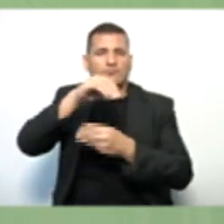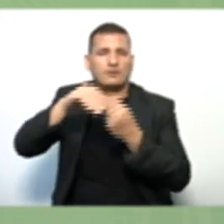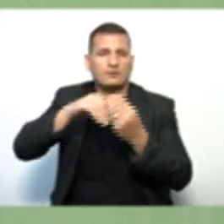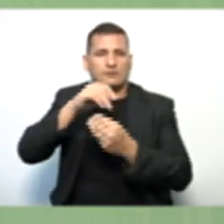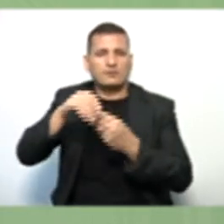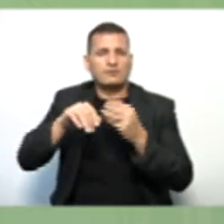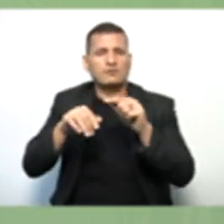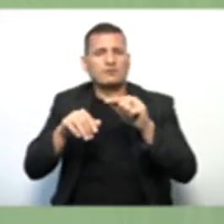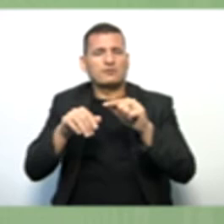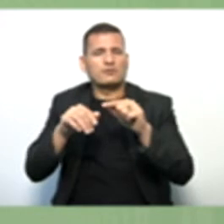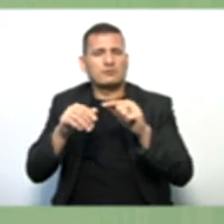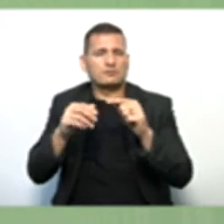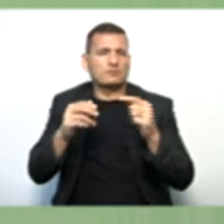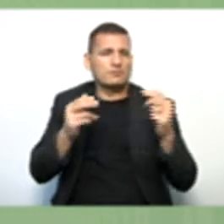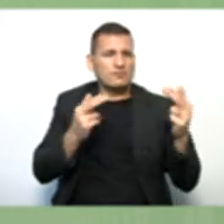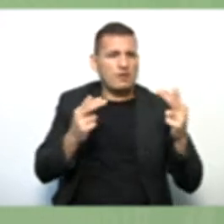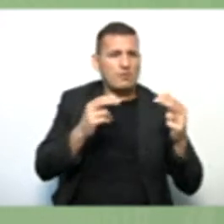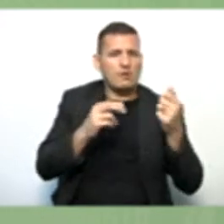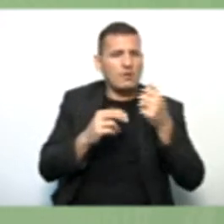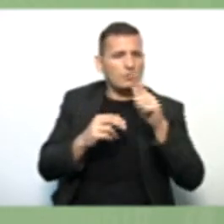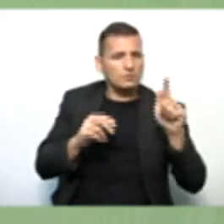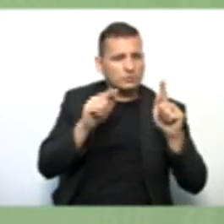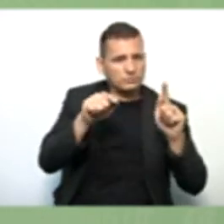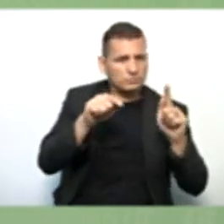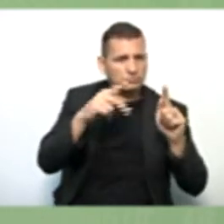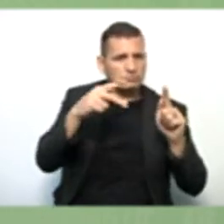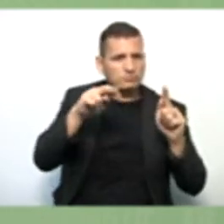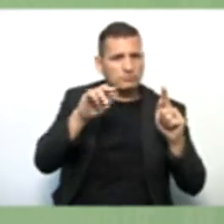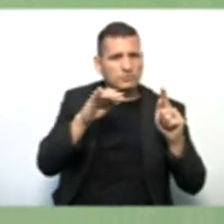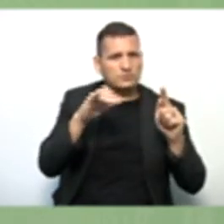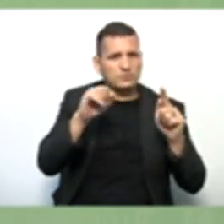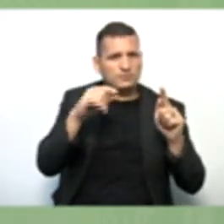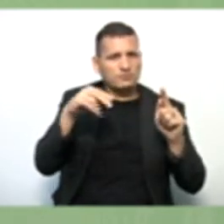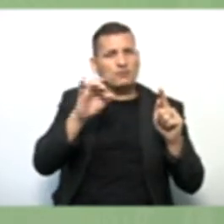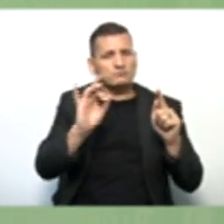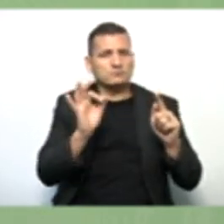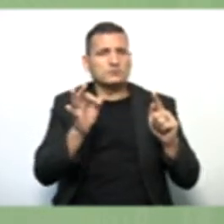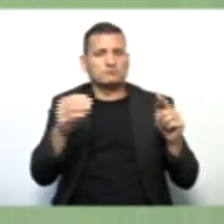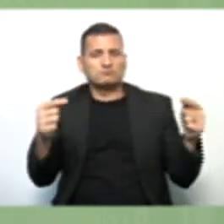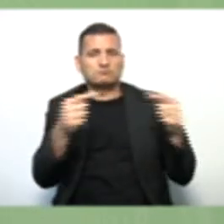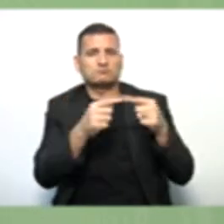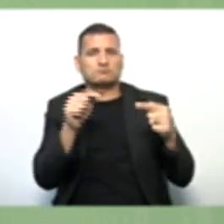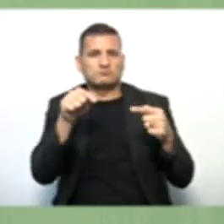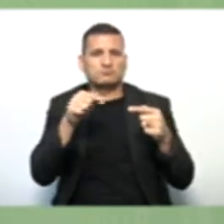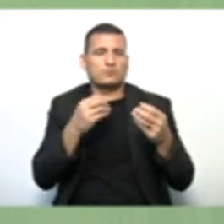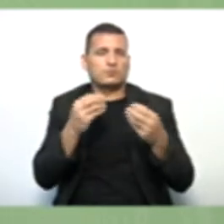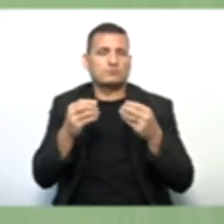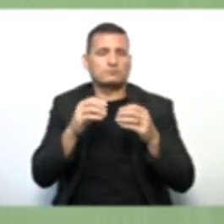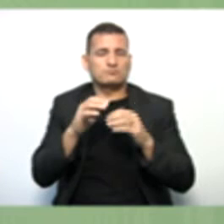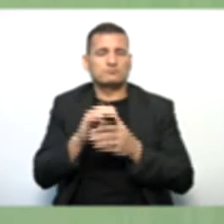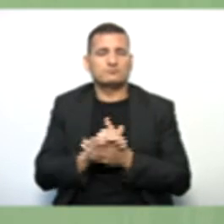coisa daquele processamento do algoritmo? Exatamente. Ele vai se encaixar aqui, tá? A parte ilustrativa dele.